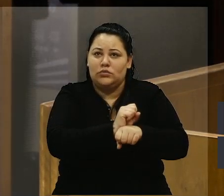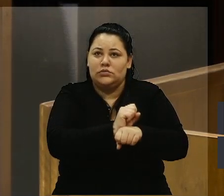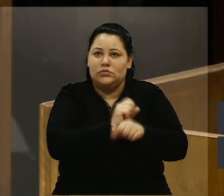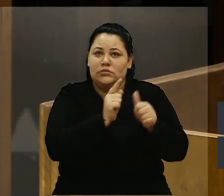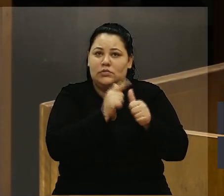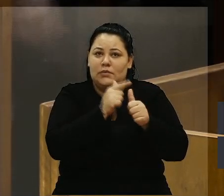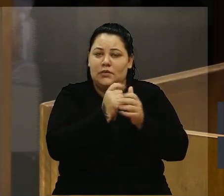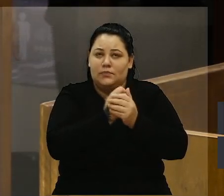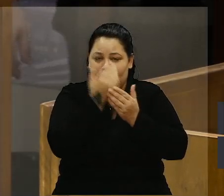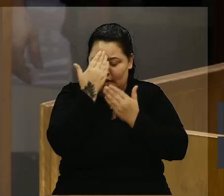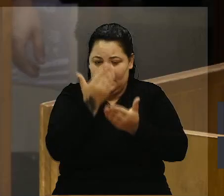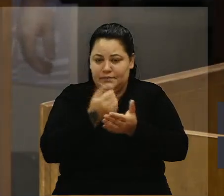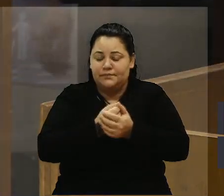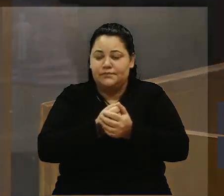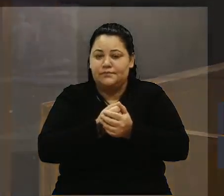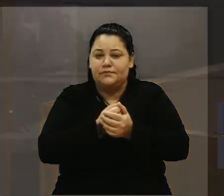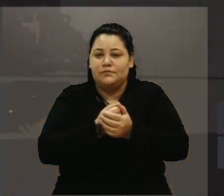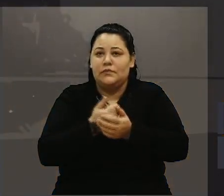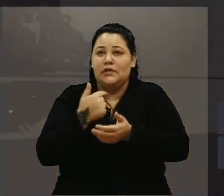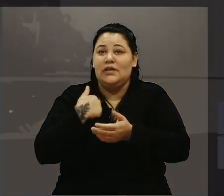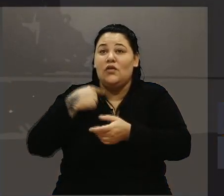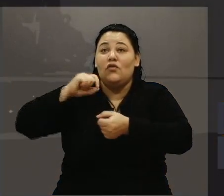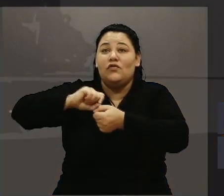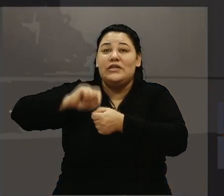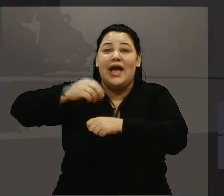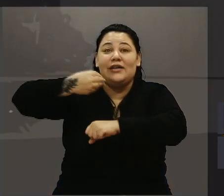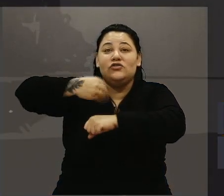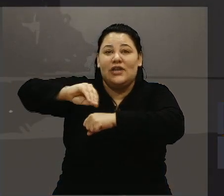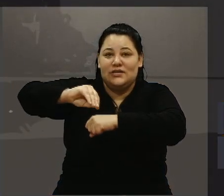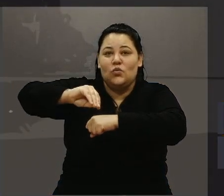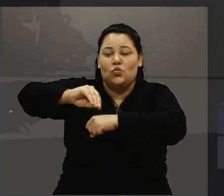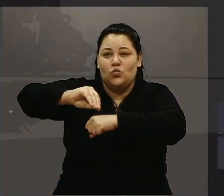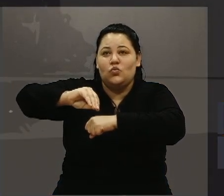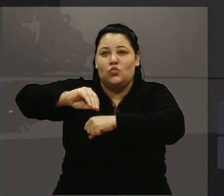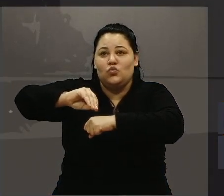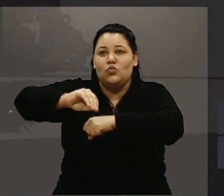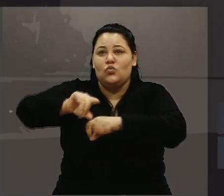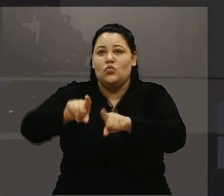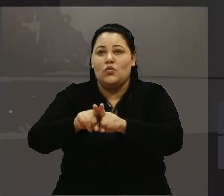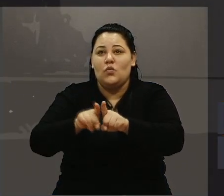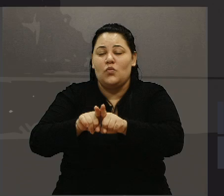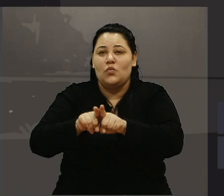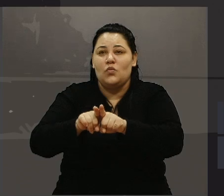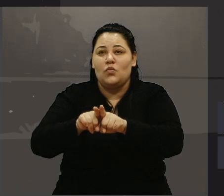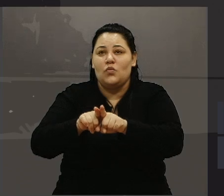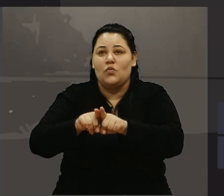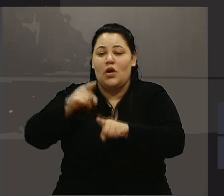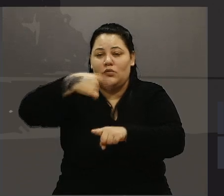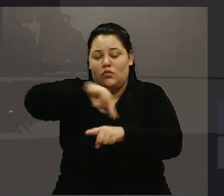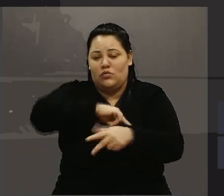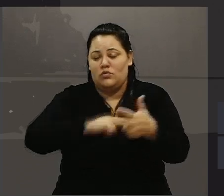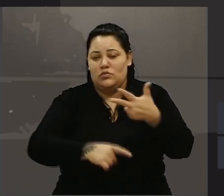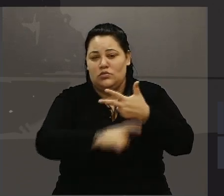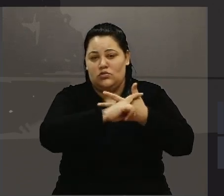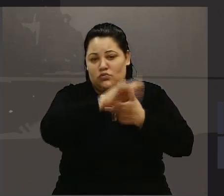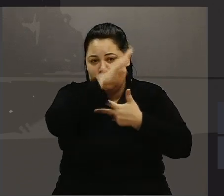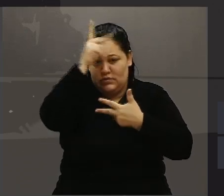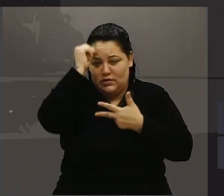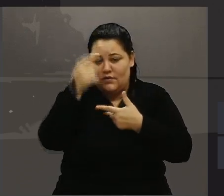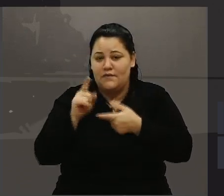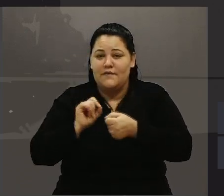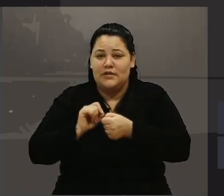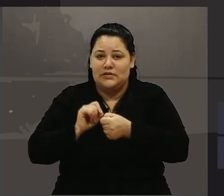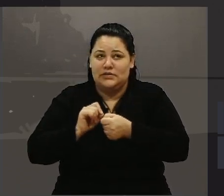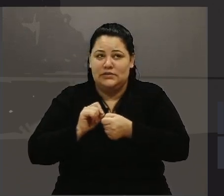Obrigado. Então, eu cheguei aqui, fiz a indicação ao nosso executivo municipal que fosse